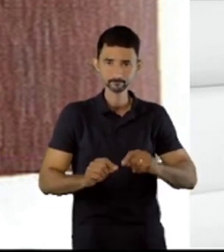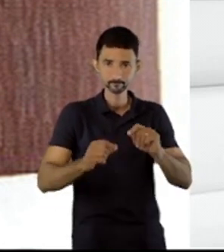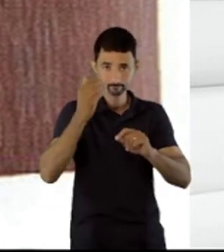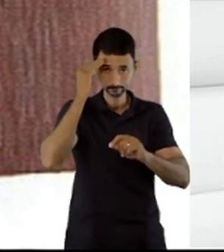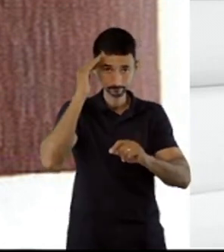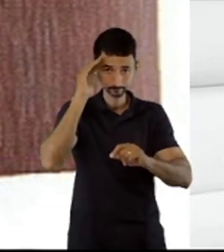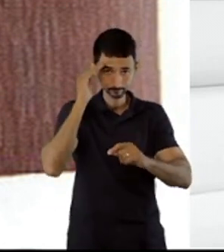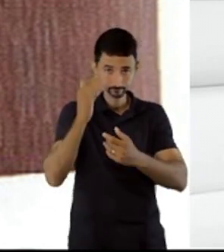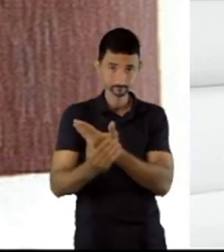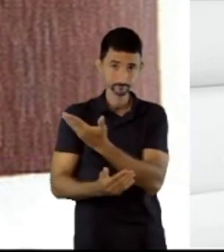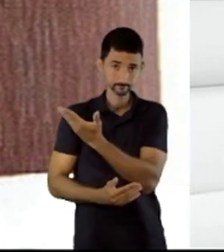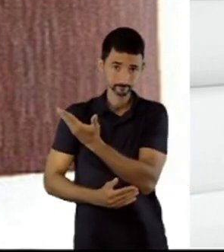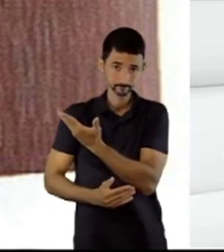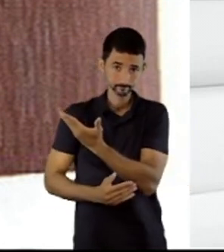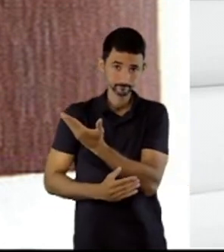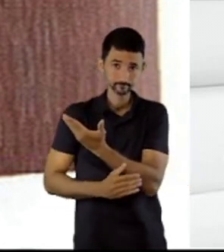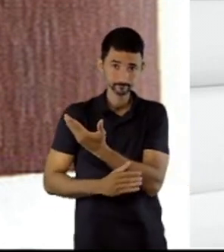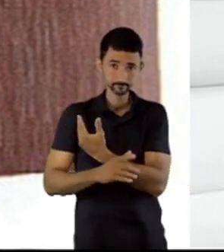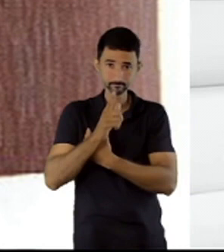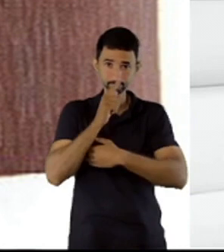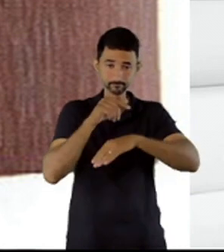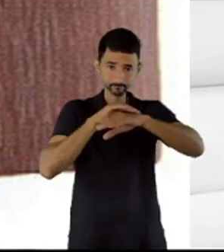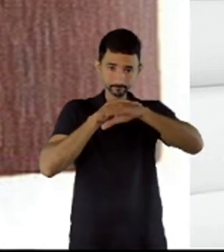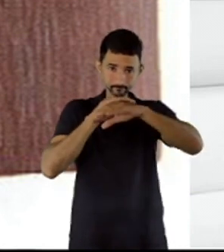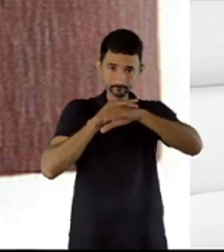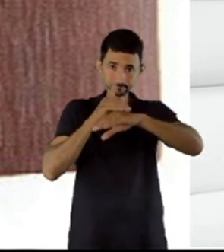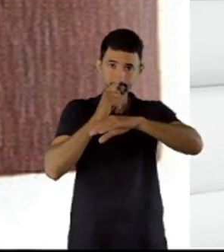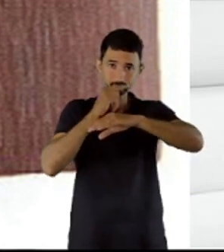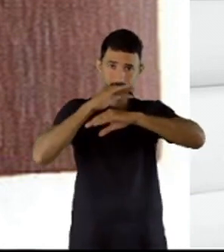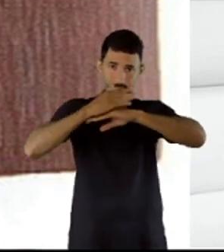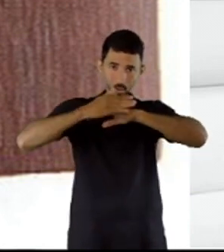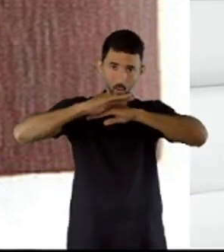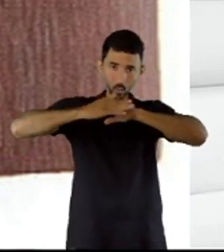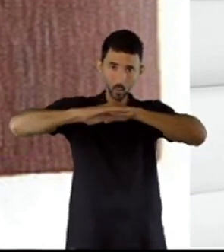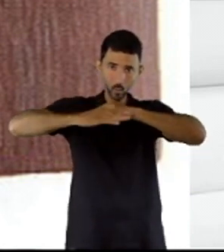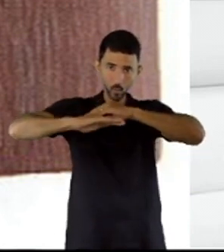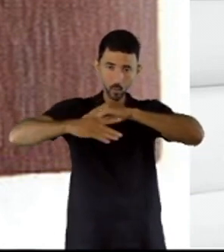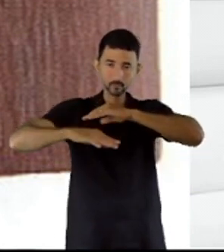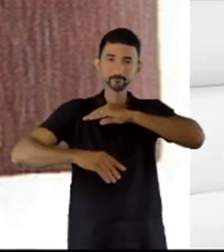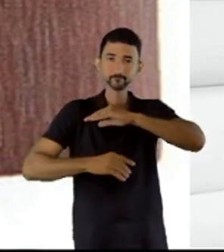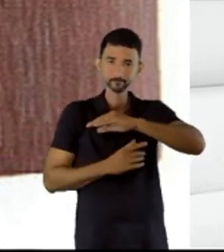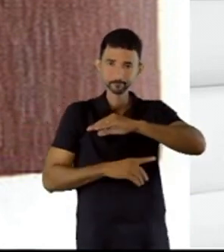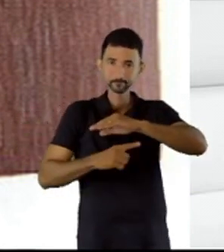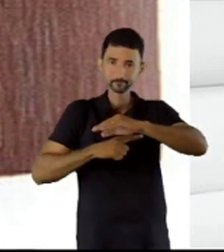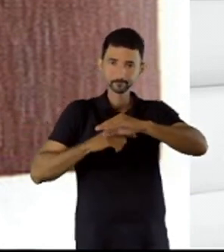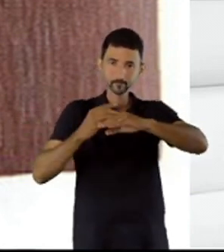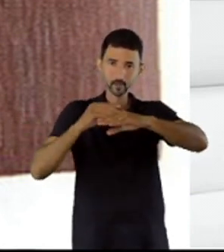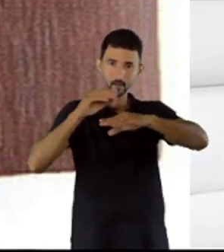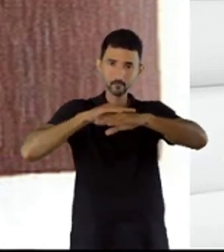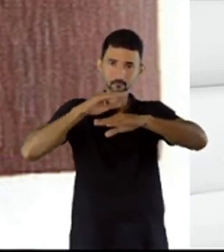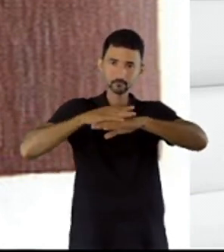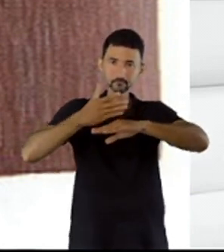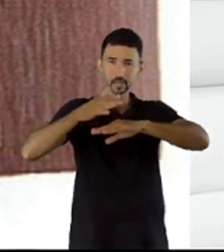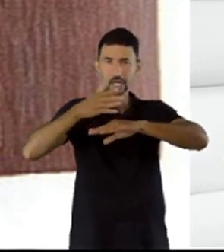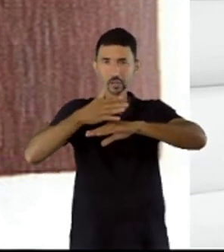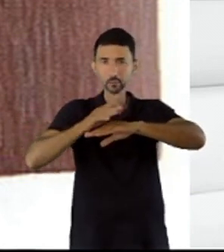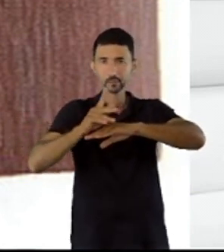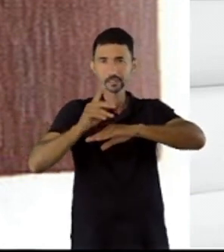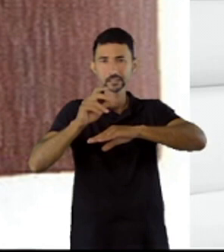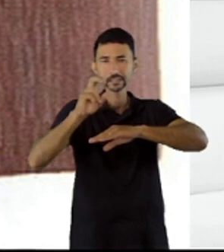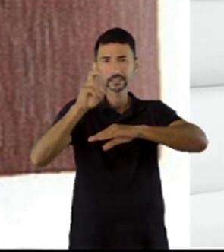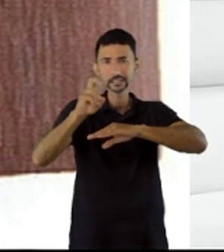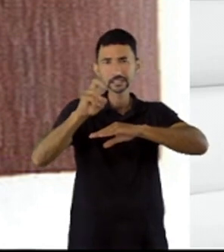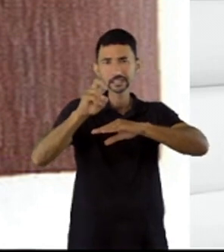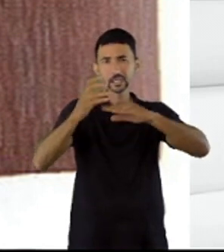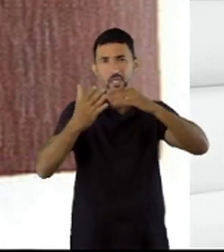imagem aqui? Olha, você tem a crosta terrestre, a crosta oceânica, perdão, onde você tem aproximadamente de